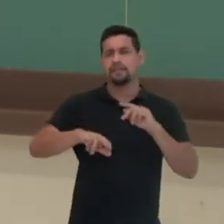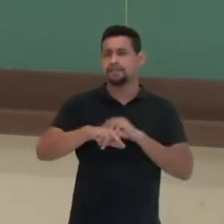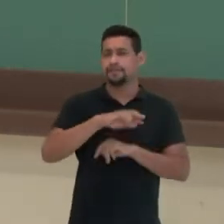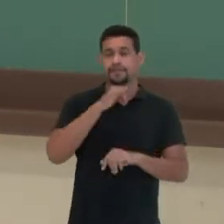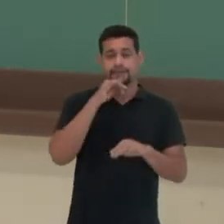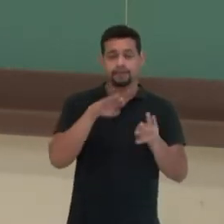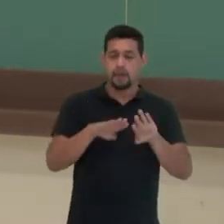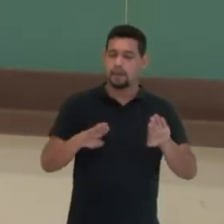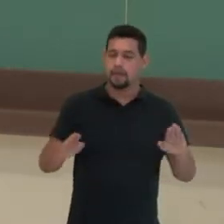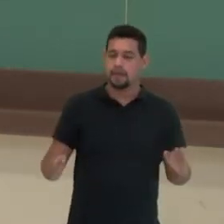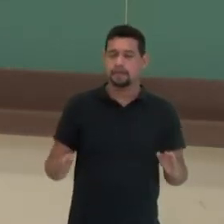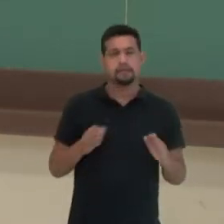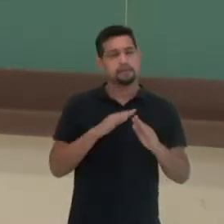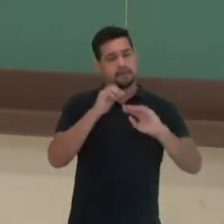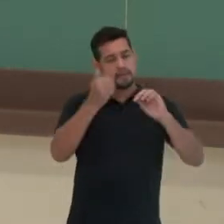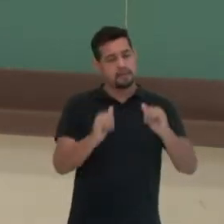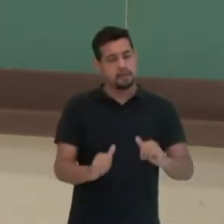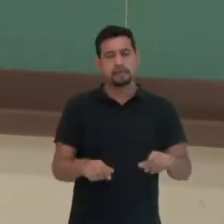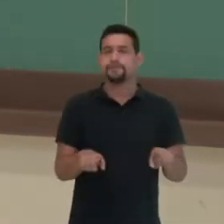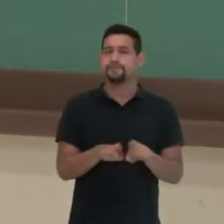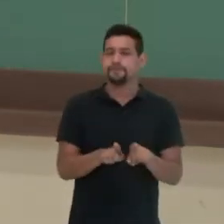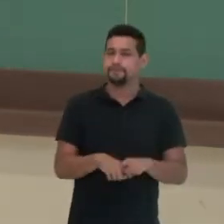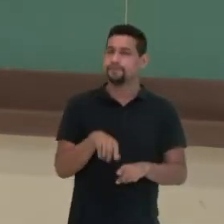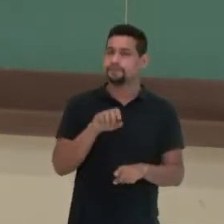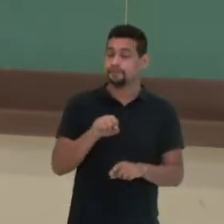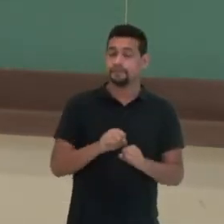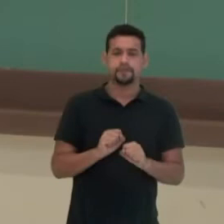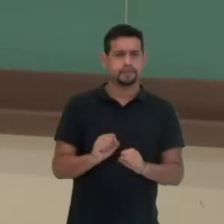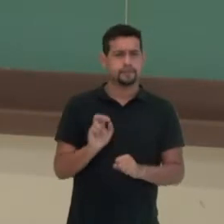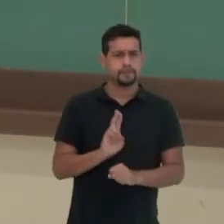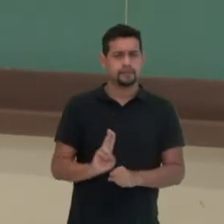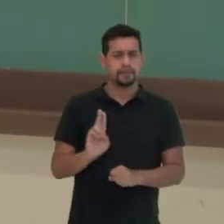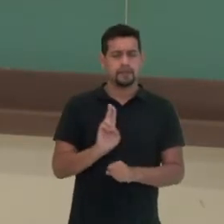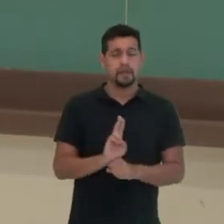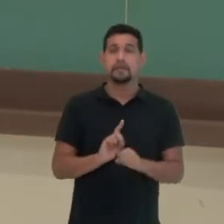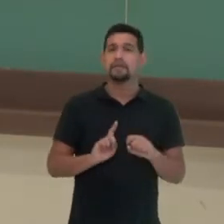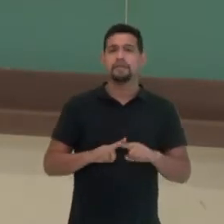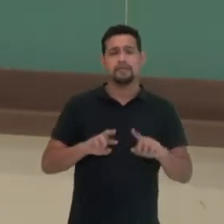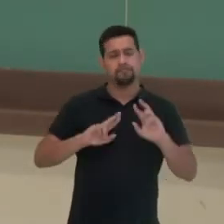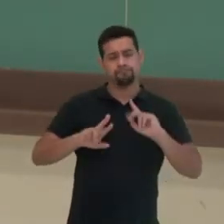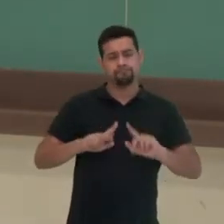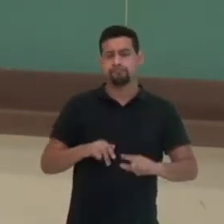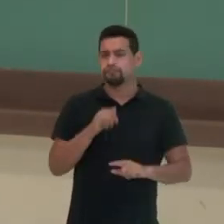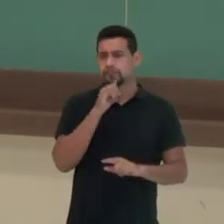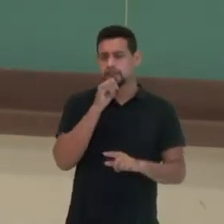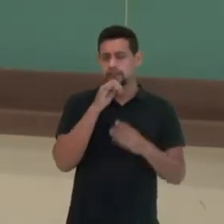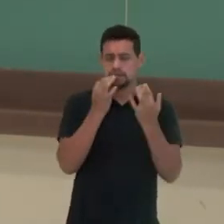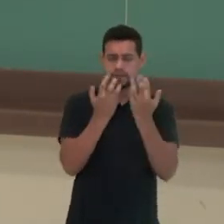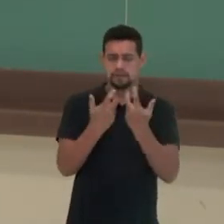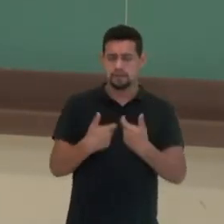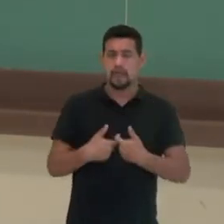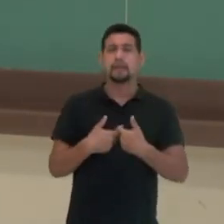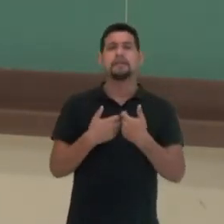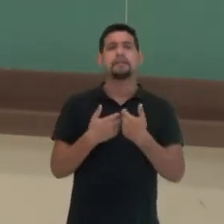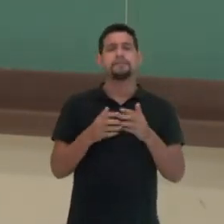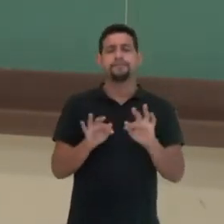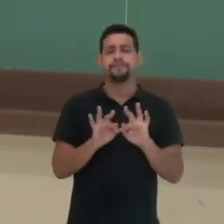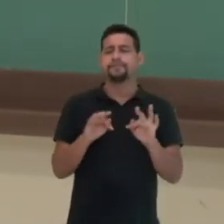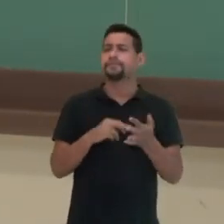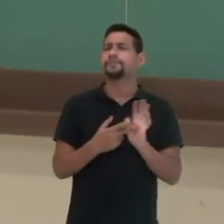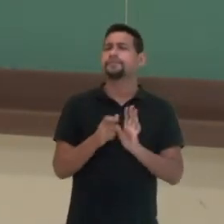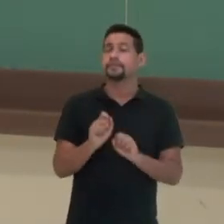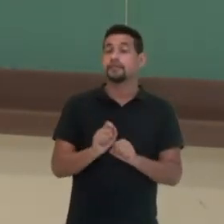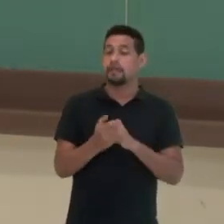que a gente está observando aqui também, né? Que pode ser utilizada. Então são exemplos de máquinas simples que estão ali